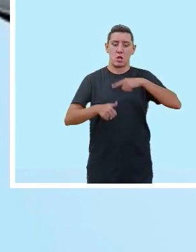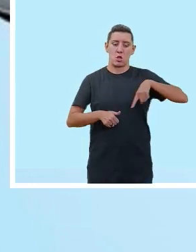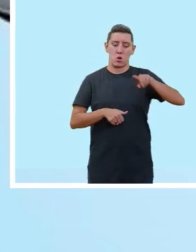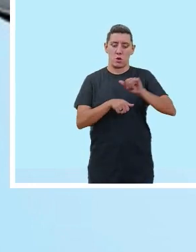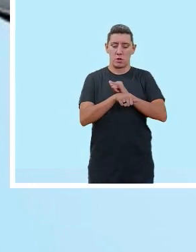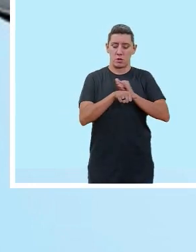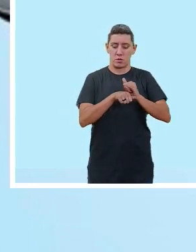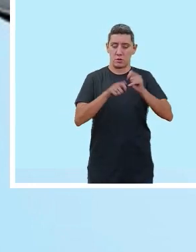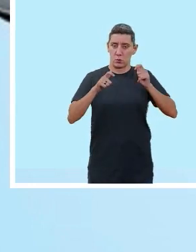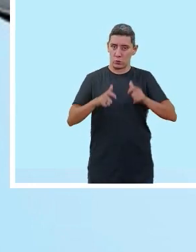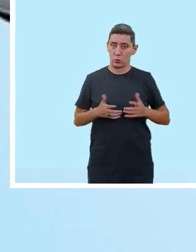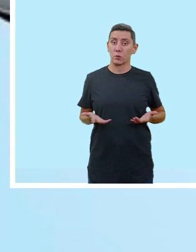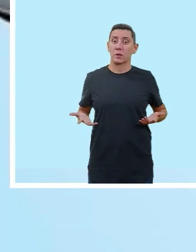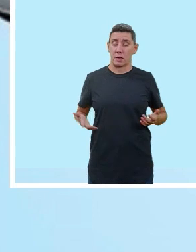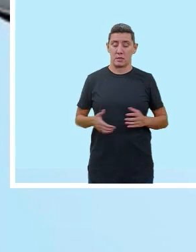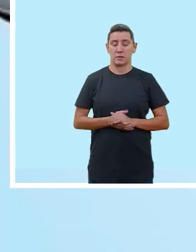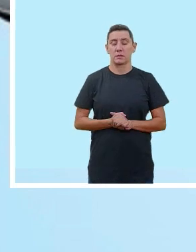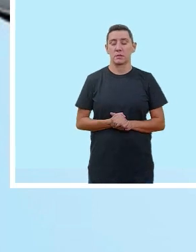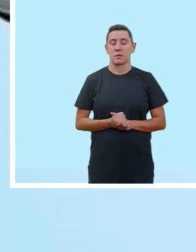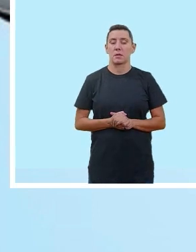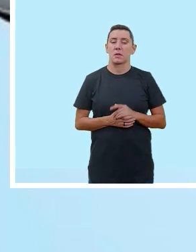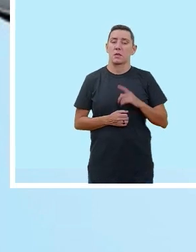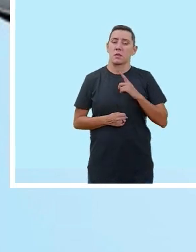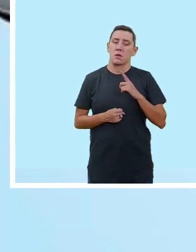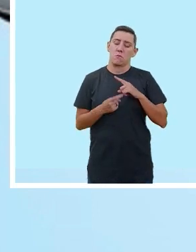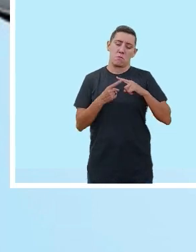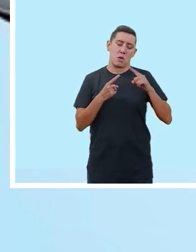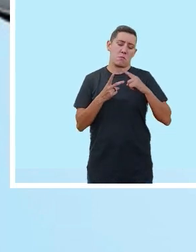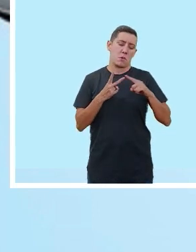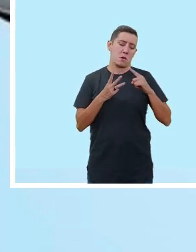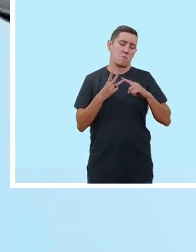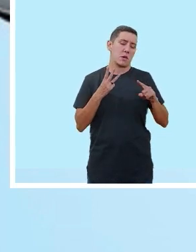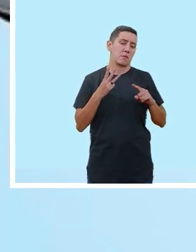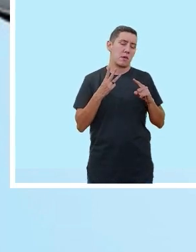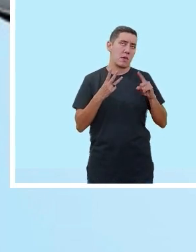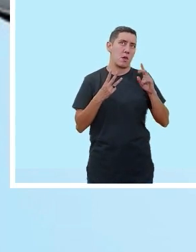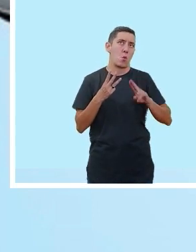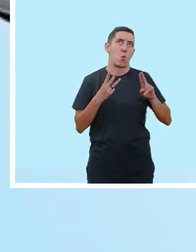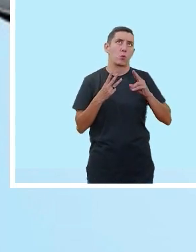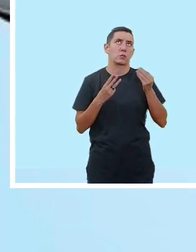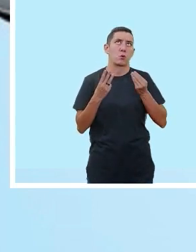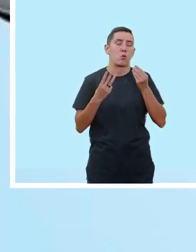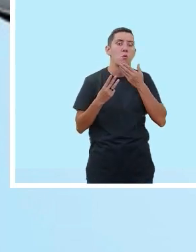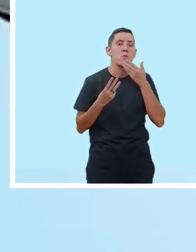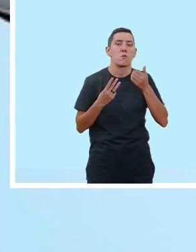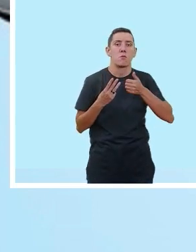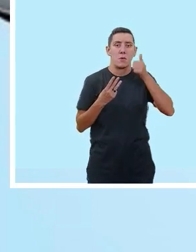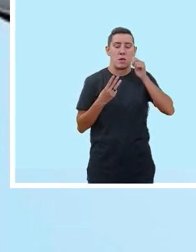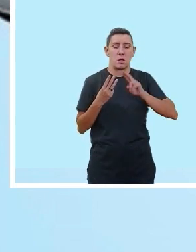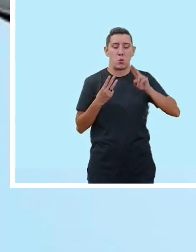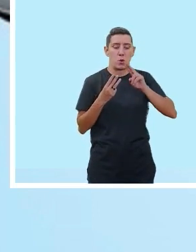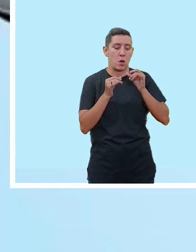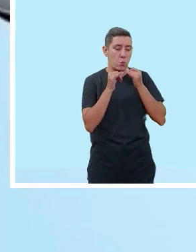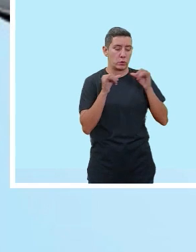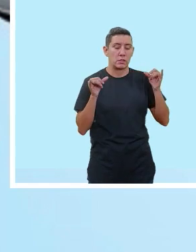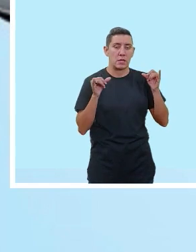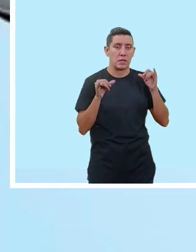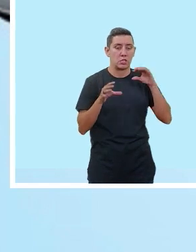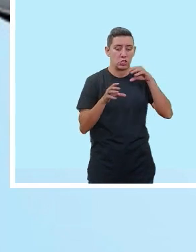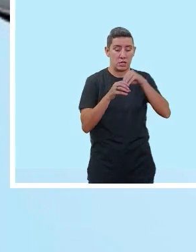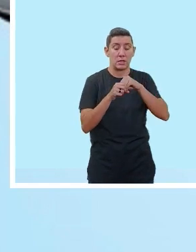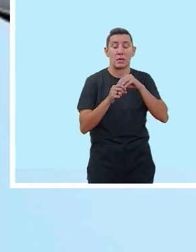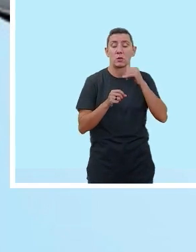em campo. Então, são esses 3 tópicos que a gente usa para melhorar a questão do consumo de energia em relação às